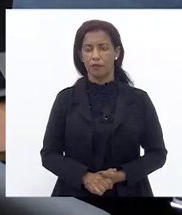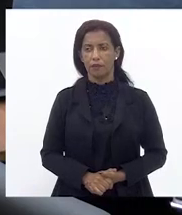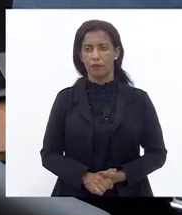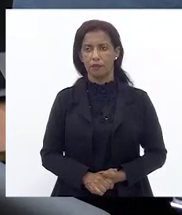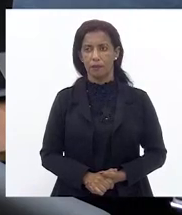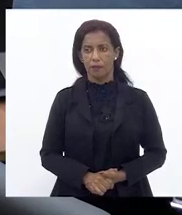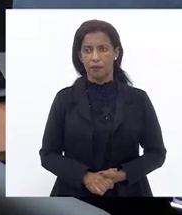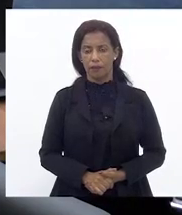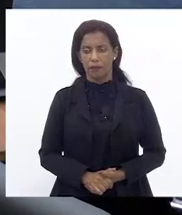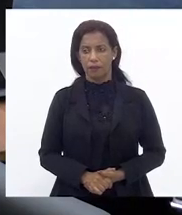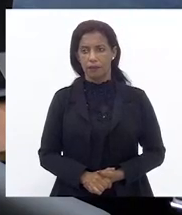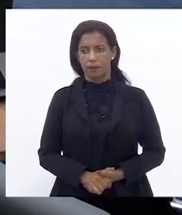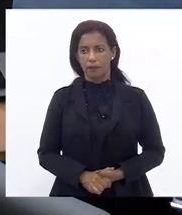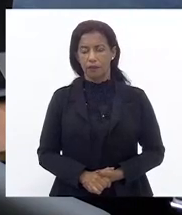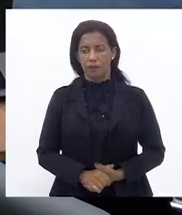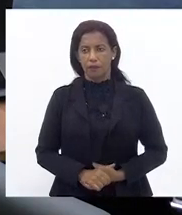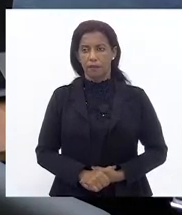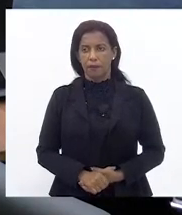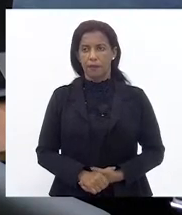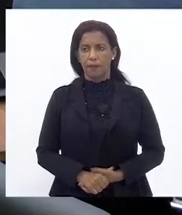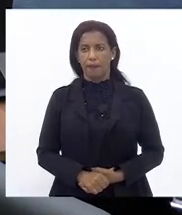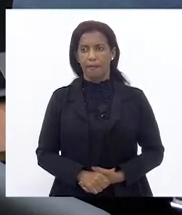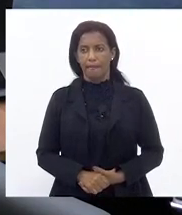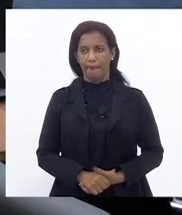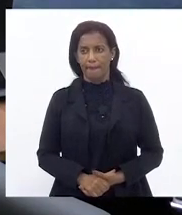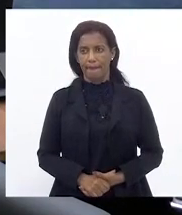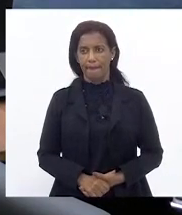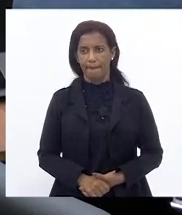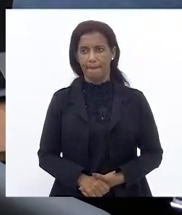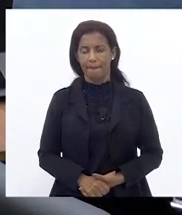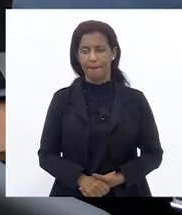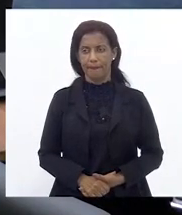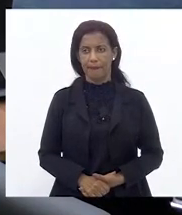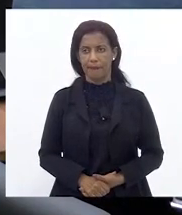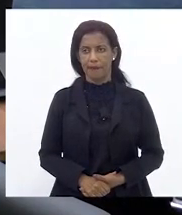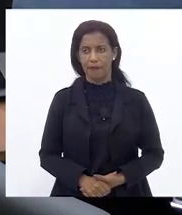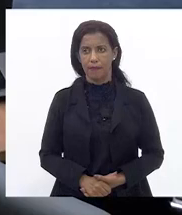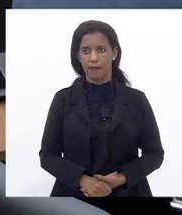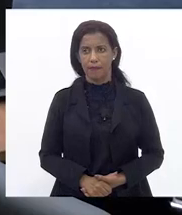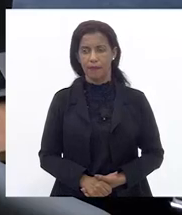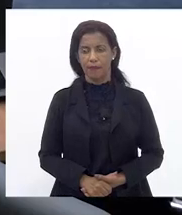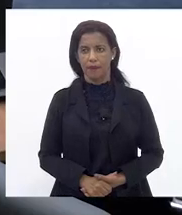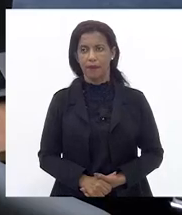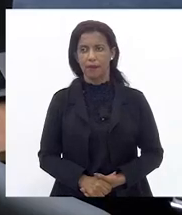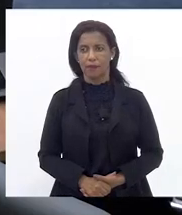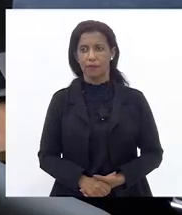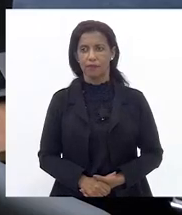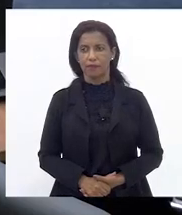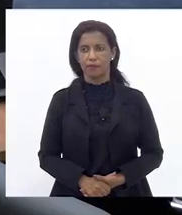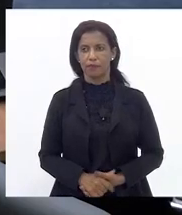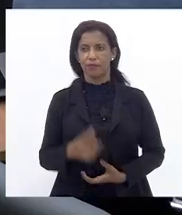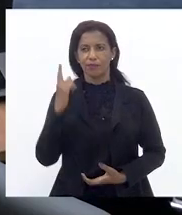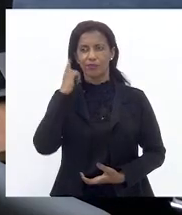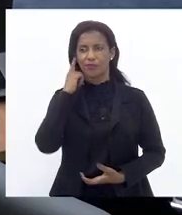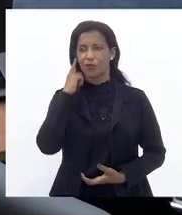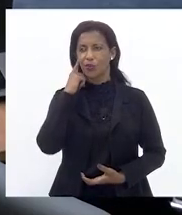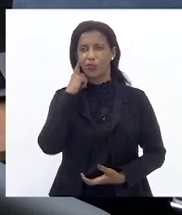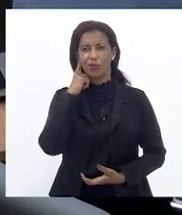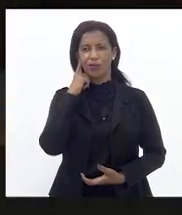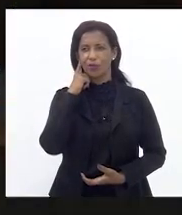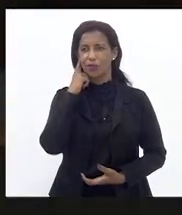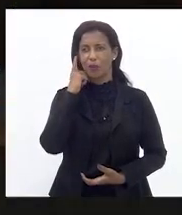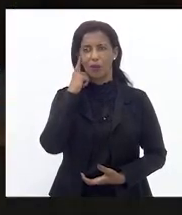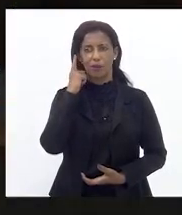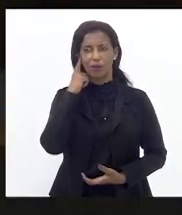E aí a Rosinete eu evidentemente não